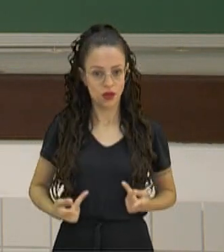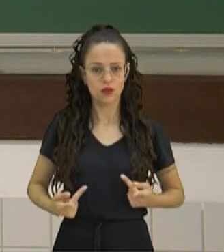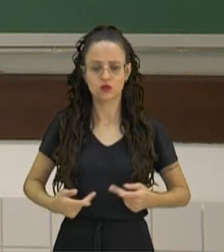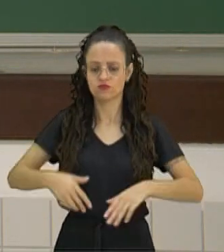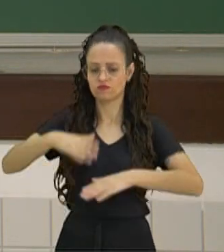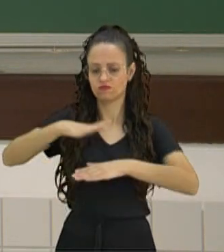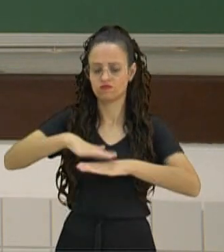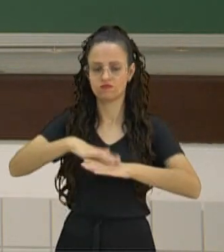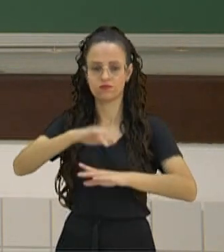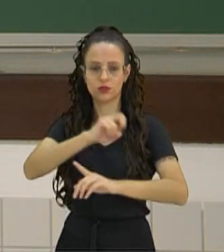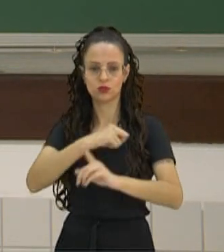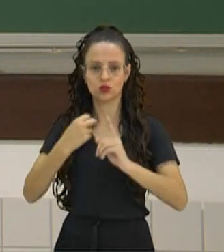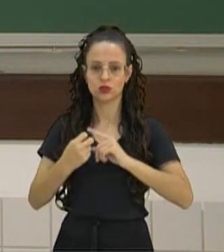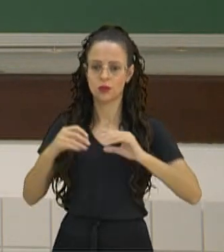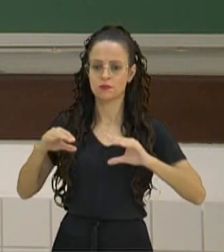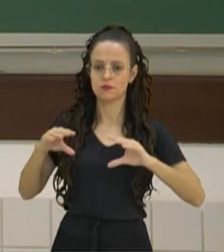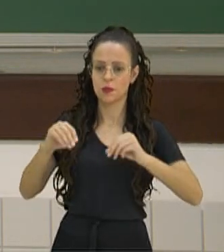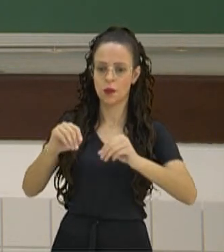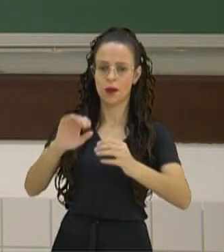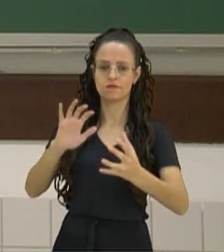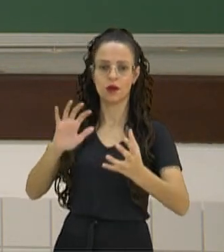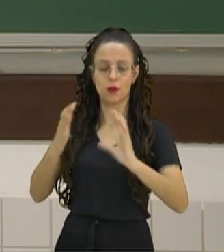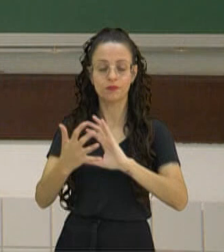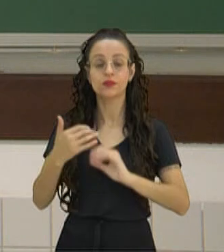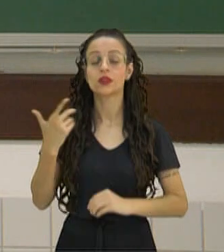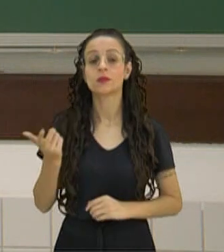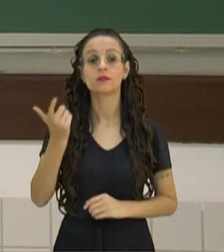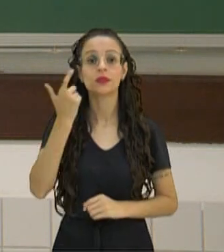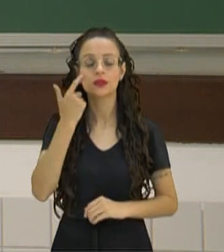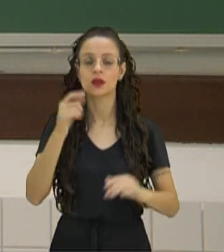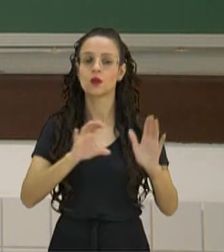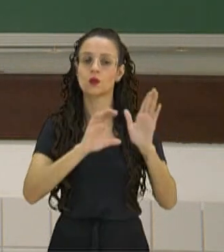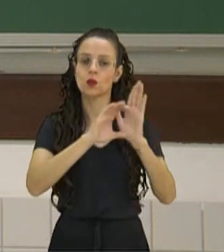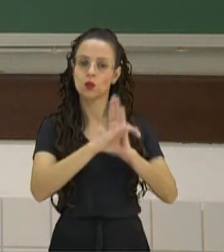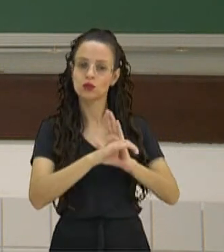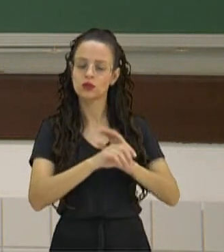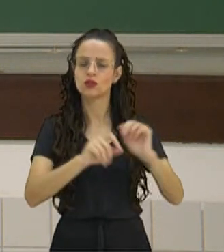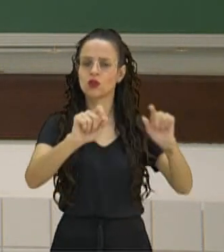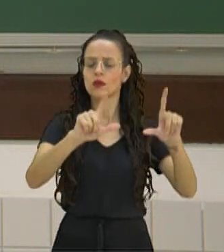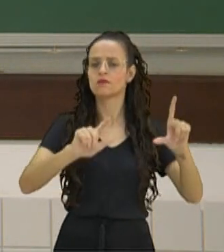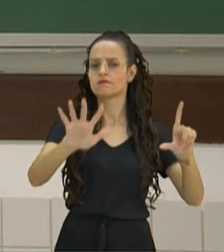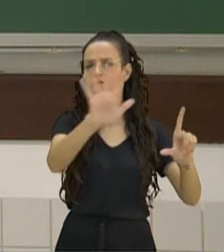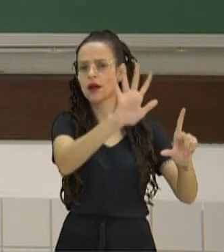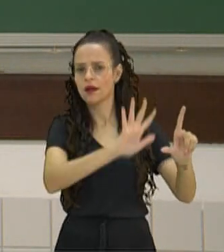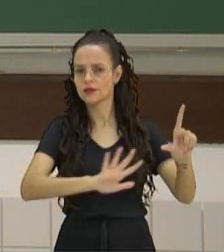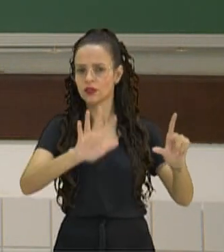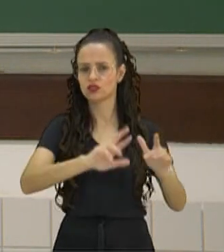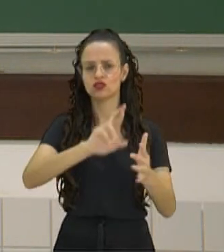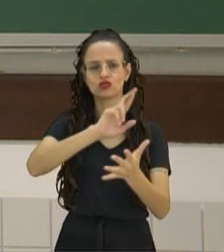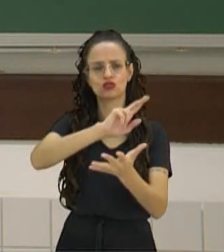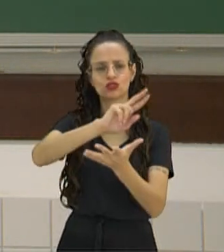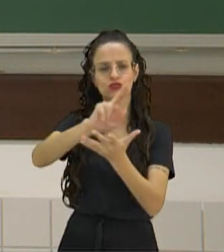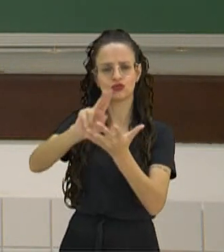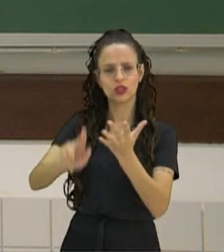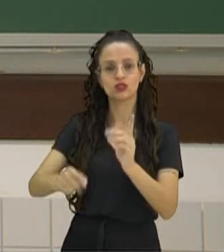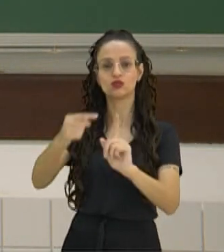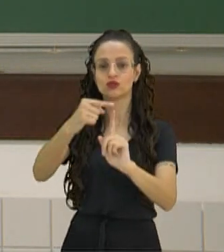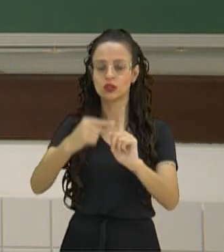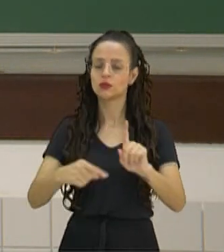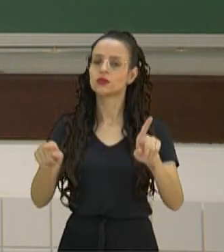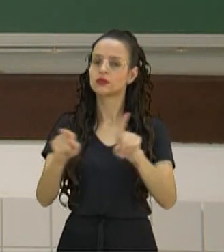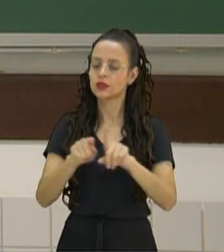sociedade. Então a gente vai pensar um pouquinho juntos ali os conceitos de paisagem, os diferentes tipos de paisagem e como